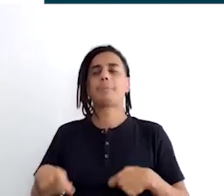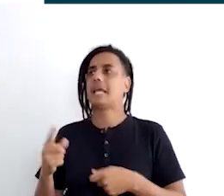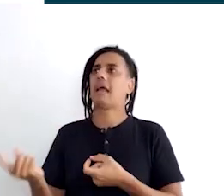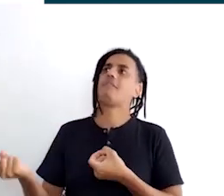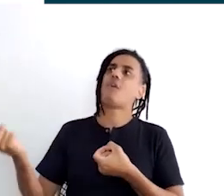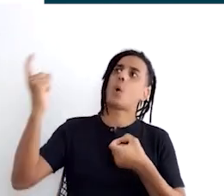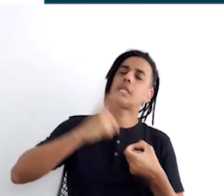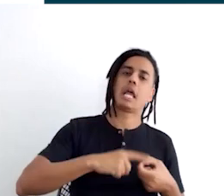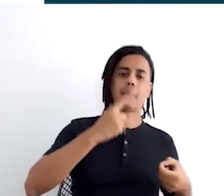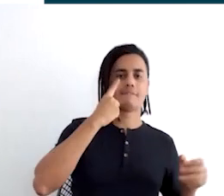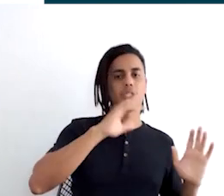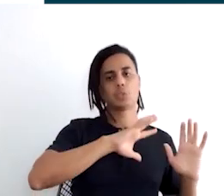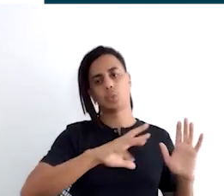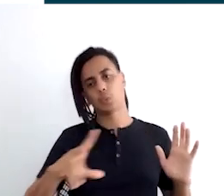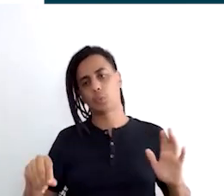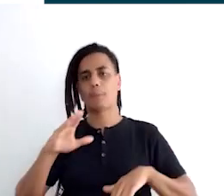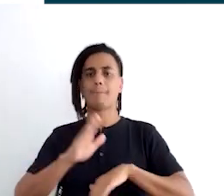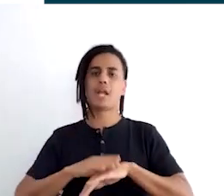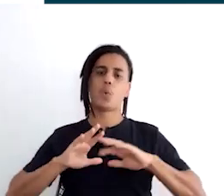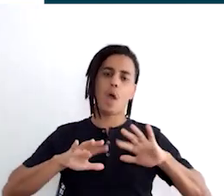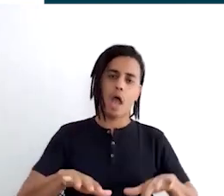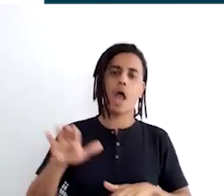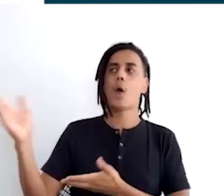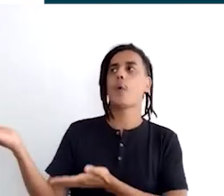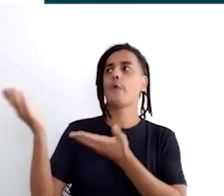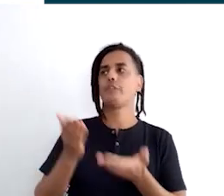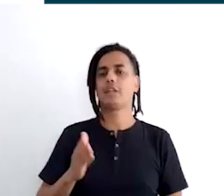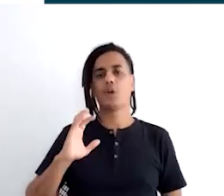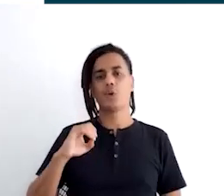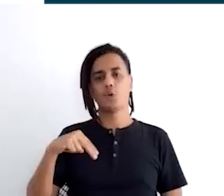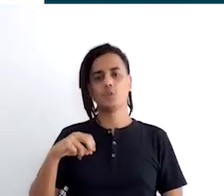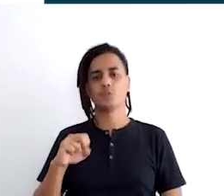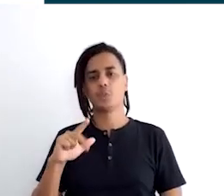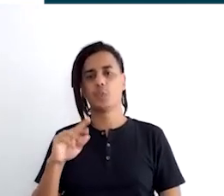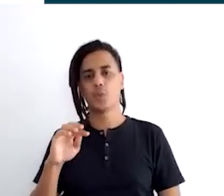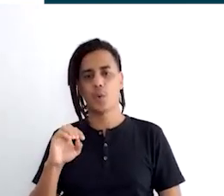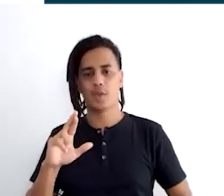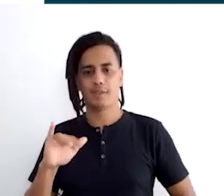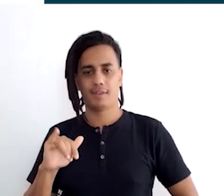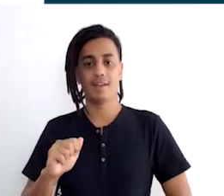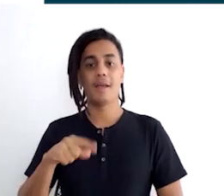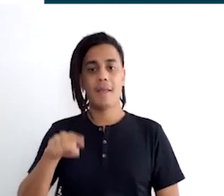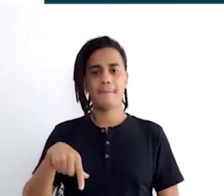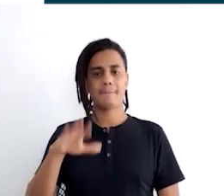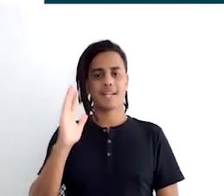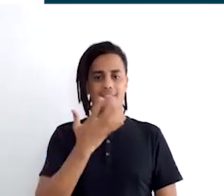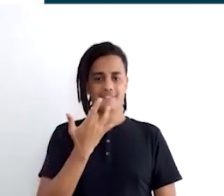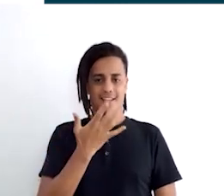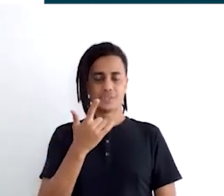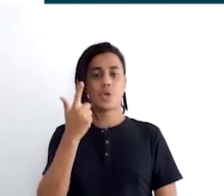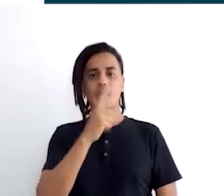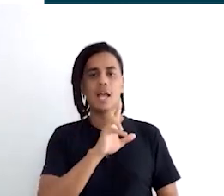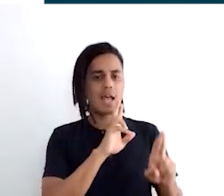tudo, alterar manualmente, chamar uma consultoria. Acaba facilitando bastante esse processo e tornando as respostas